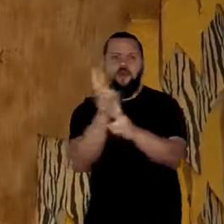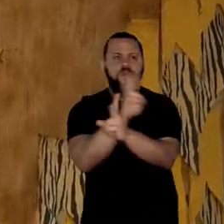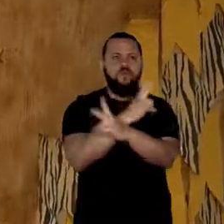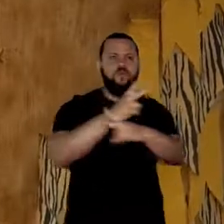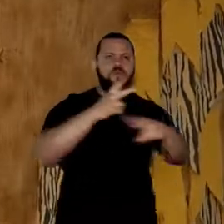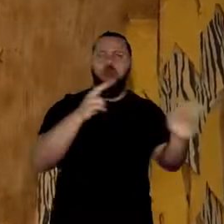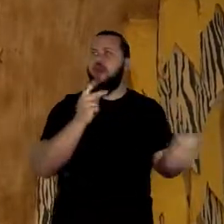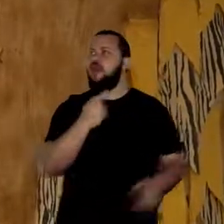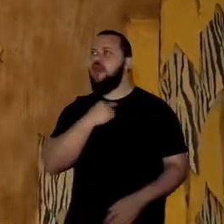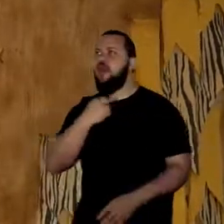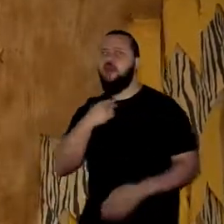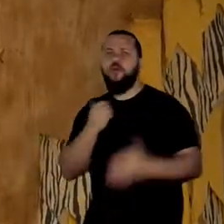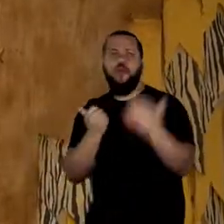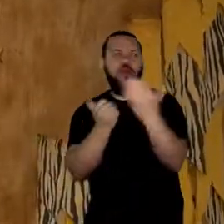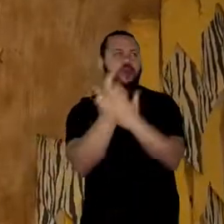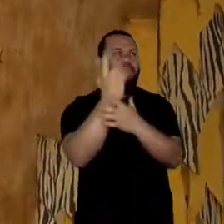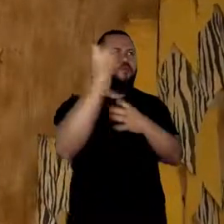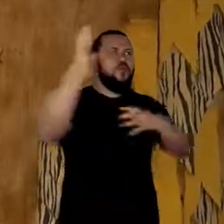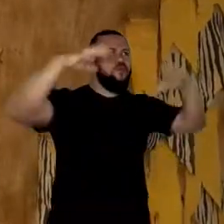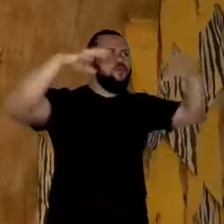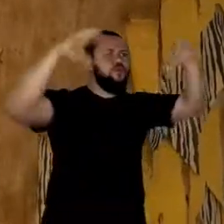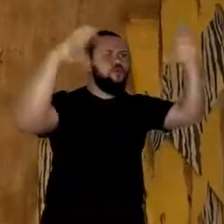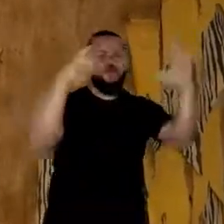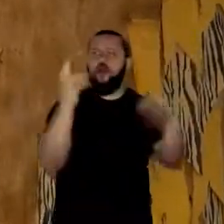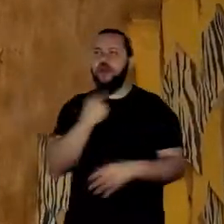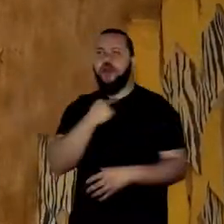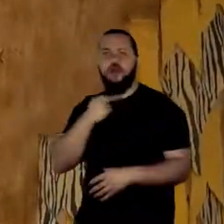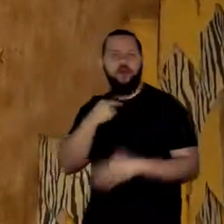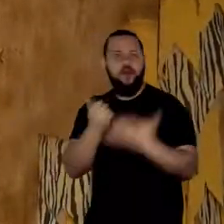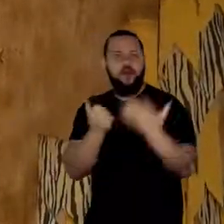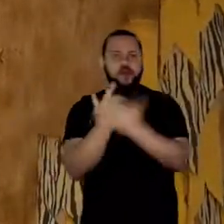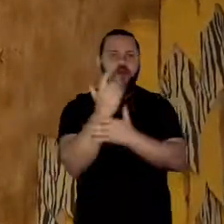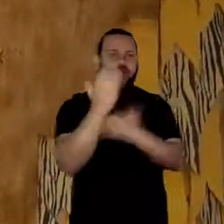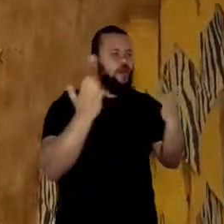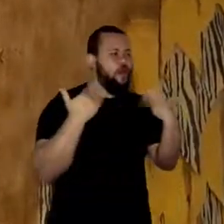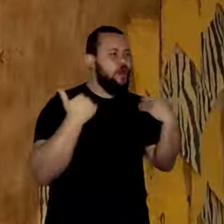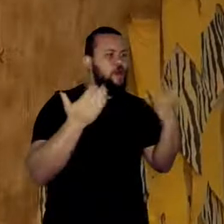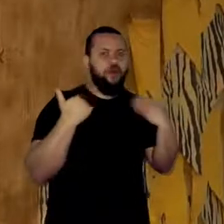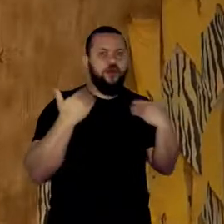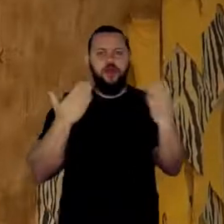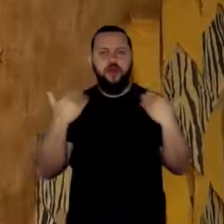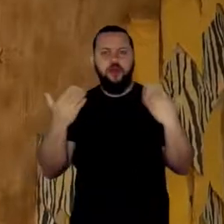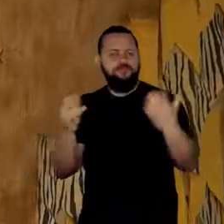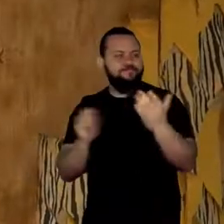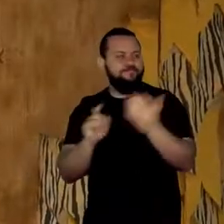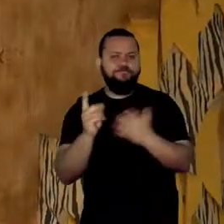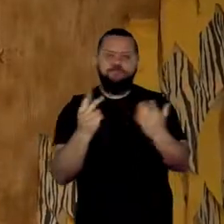puede comprar la chuva, no se puede comprar un calor, no se puede